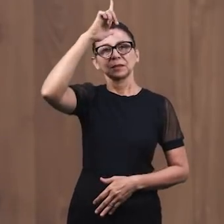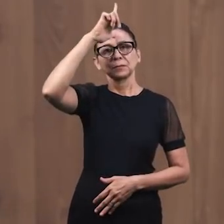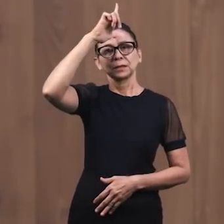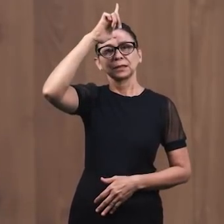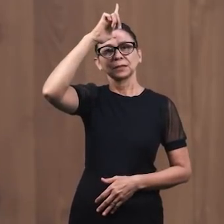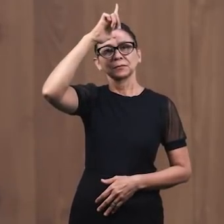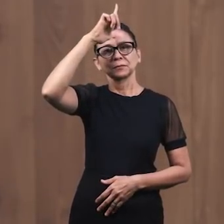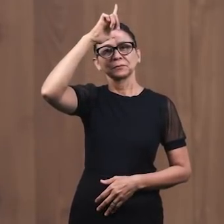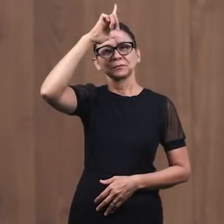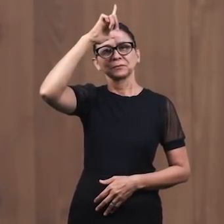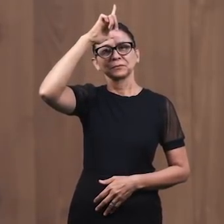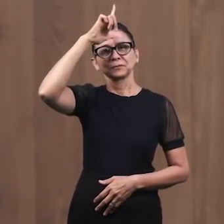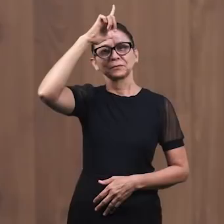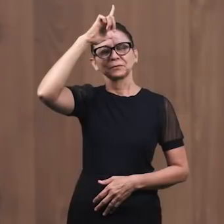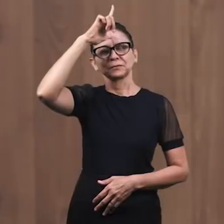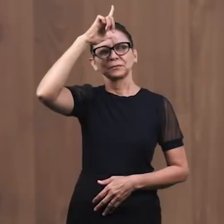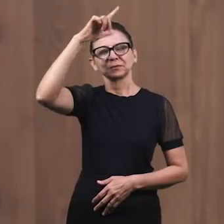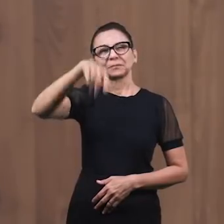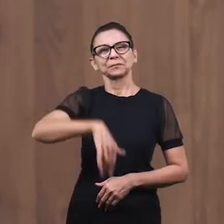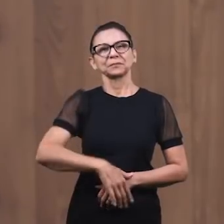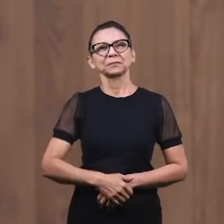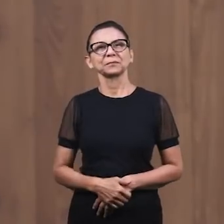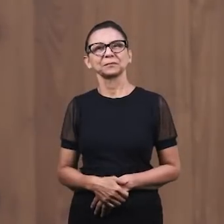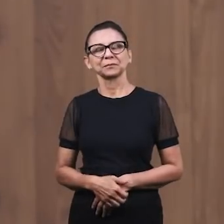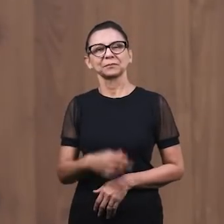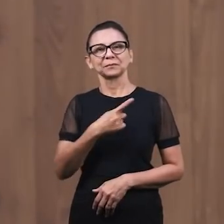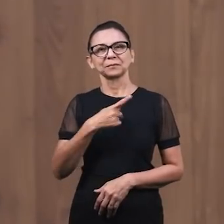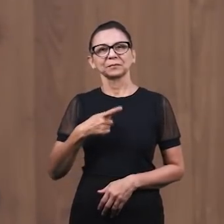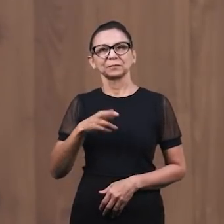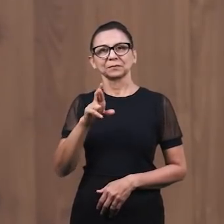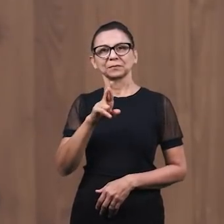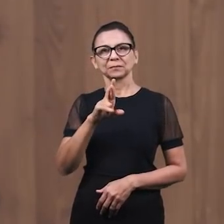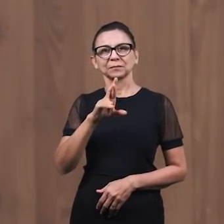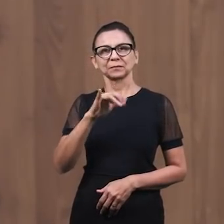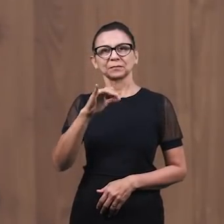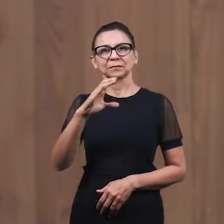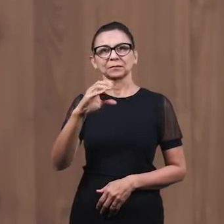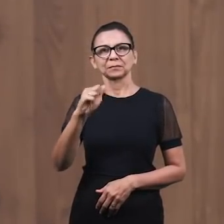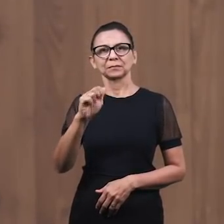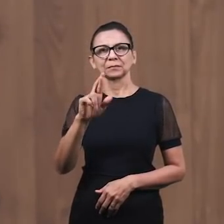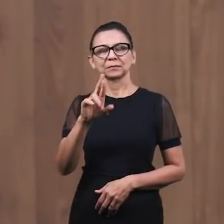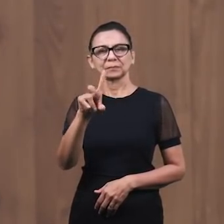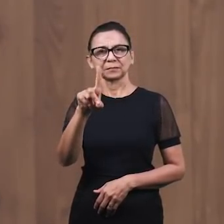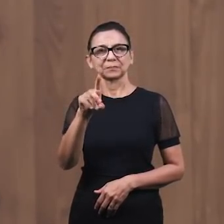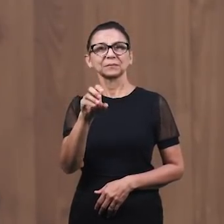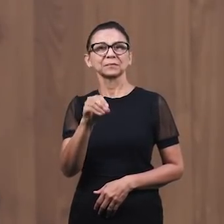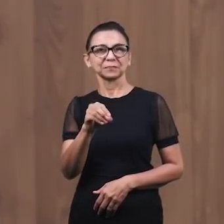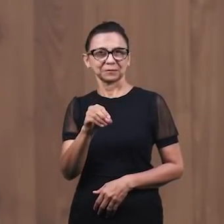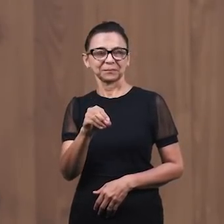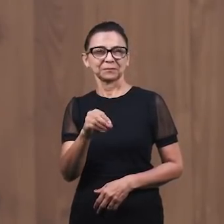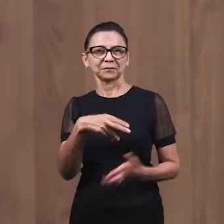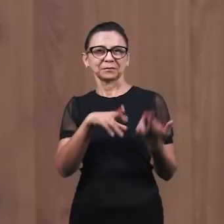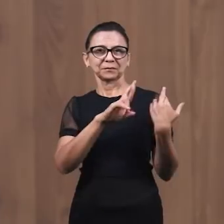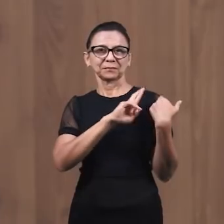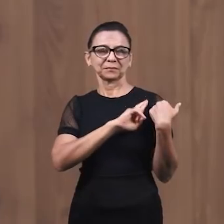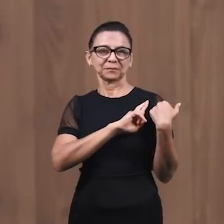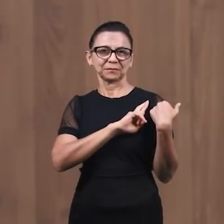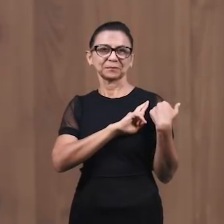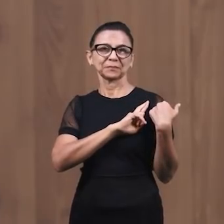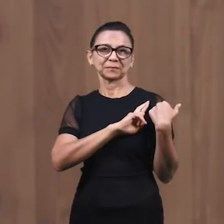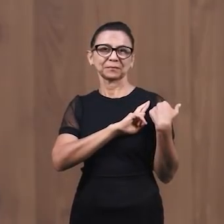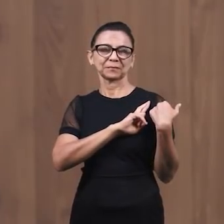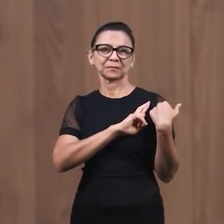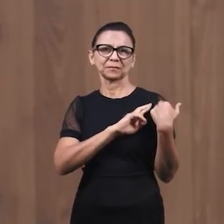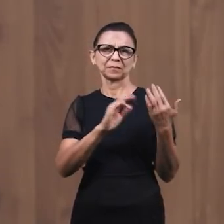a Alemanha. E na Alemanha nós temos ali o pastor Ricardo Bravin. O pastor Ricardo é o pastor das nossas igrejas da Alemanha